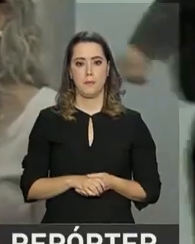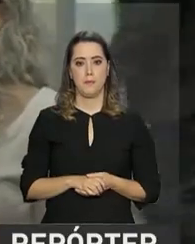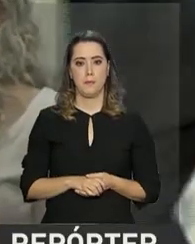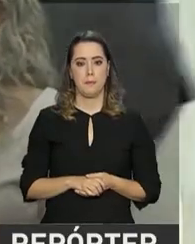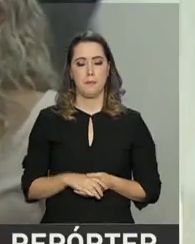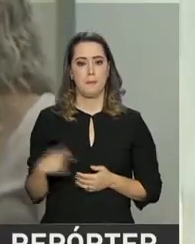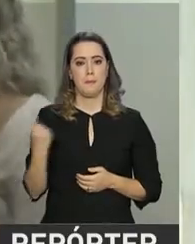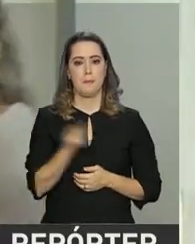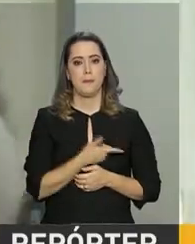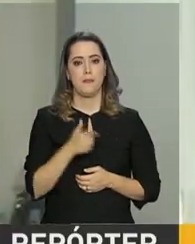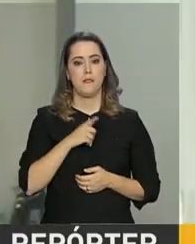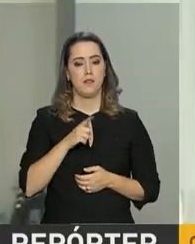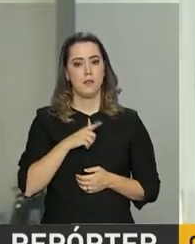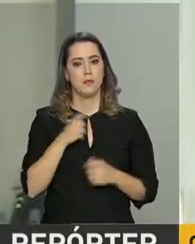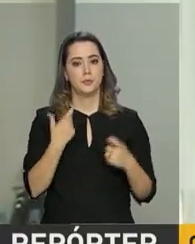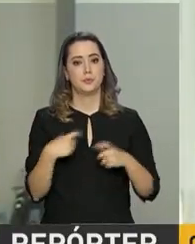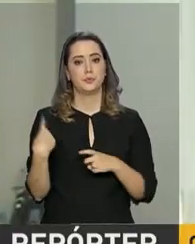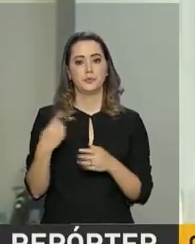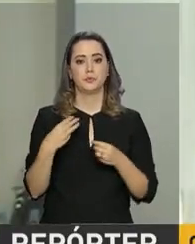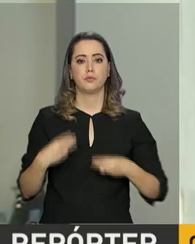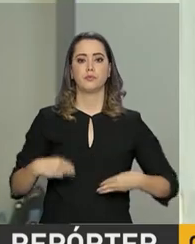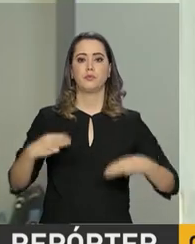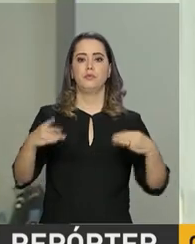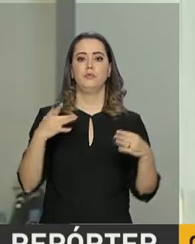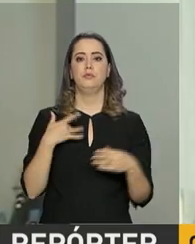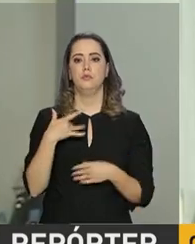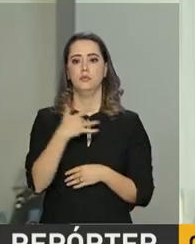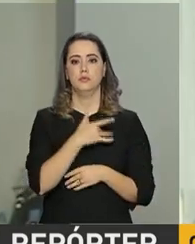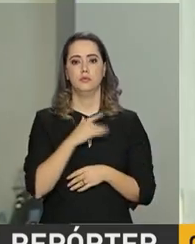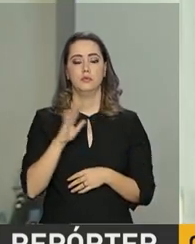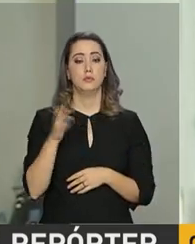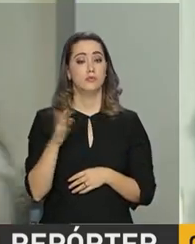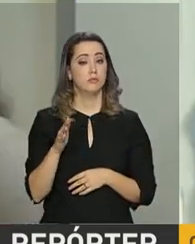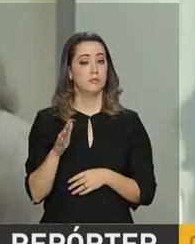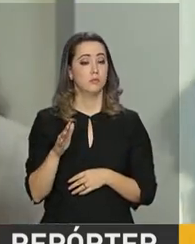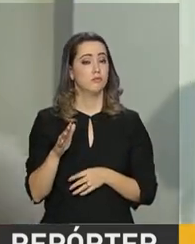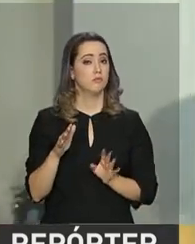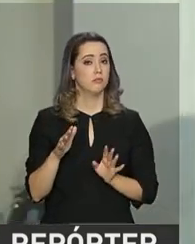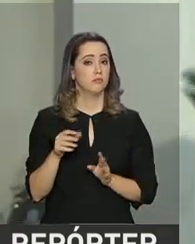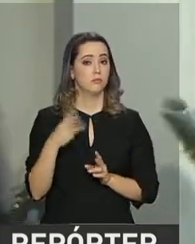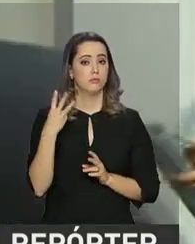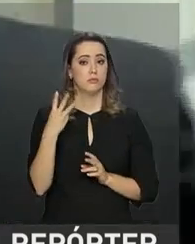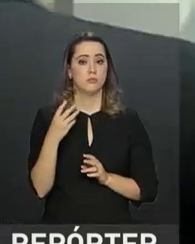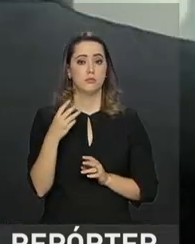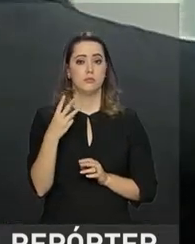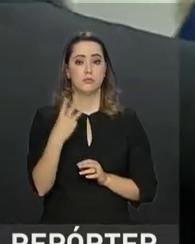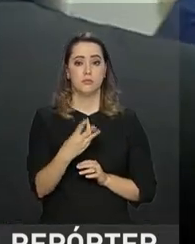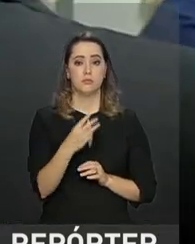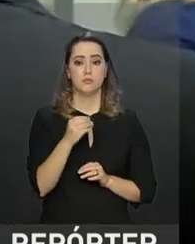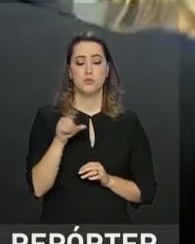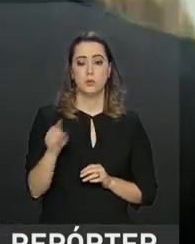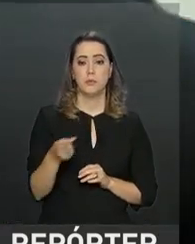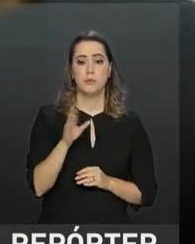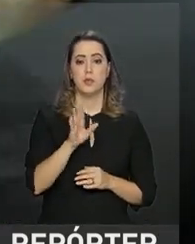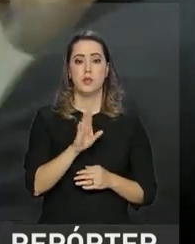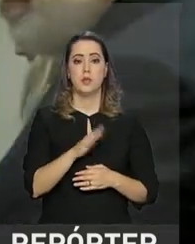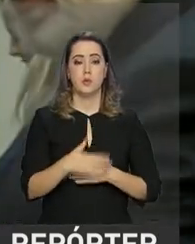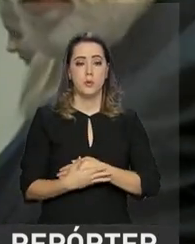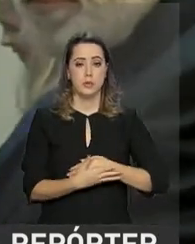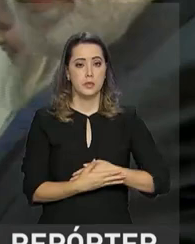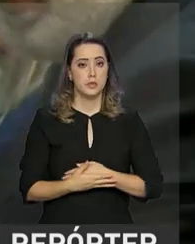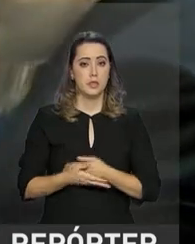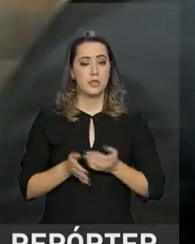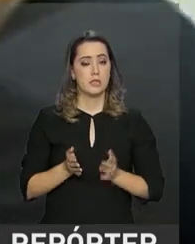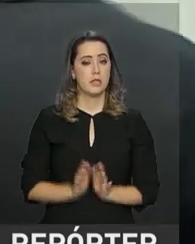temos, nos nossos levantamentos no Ministério da Saúde, nós temos cerca de 330 mil crianças que